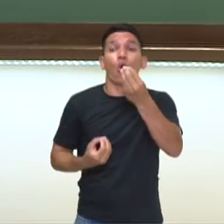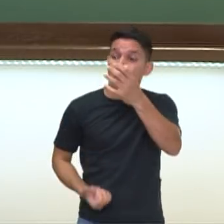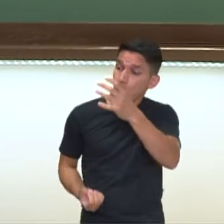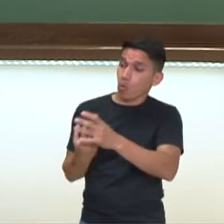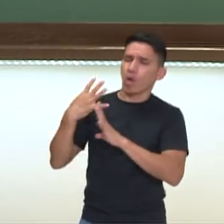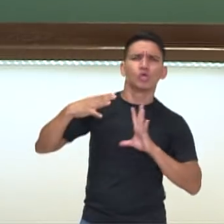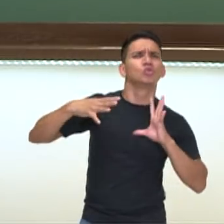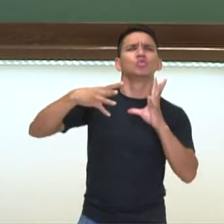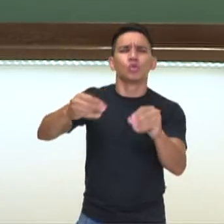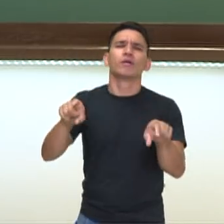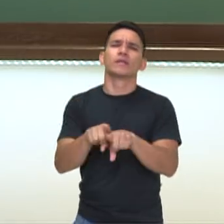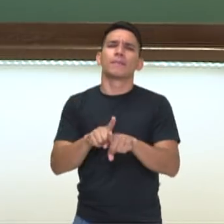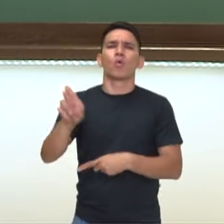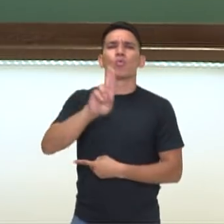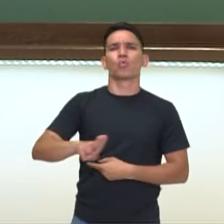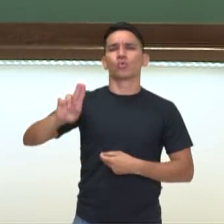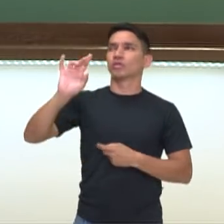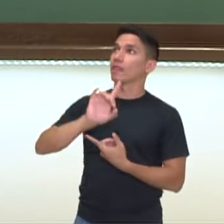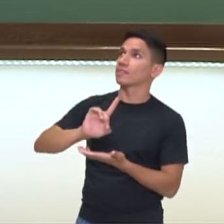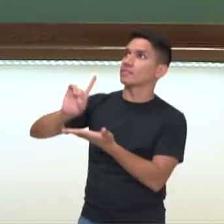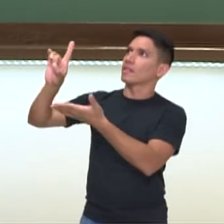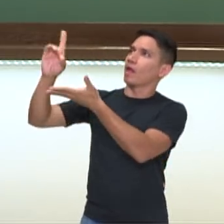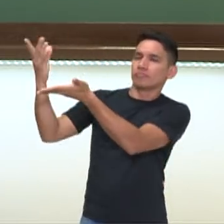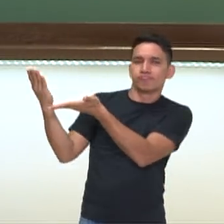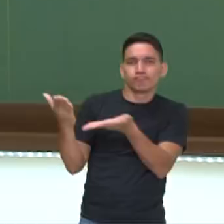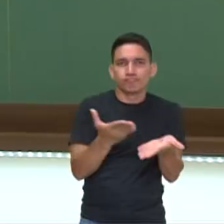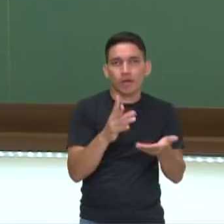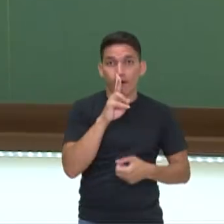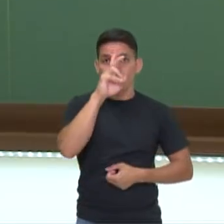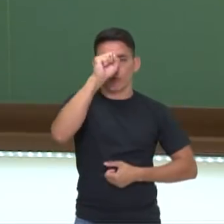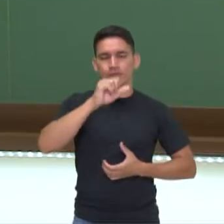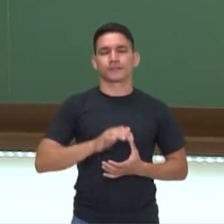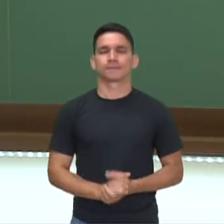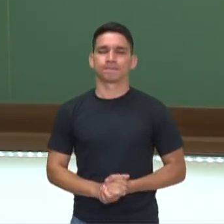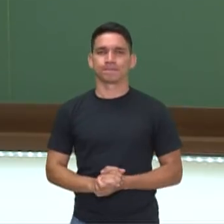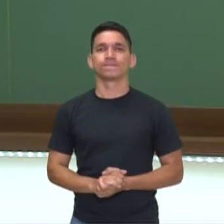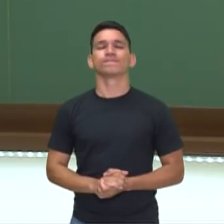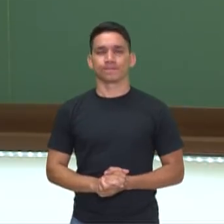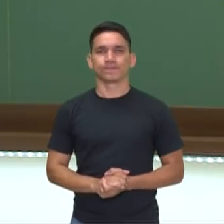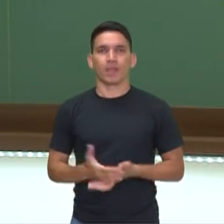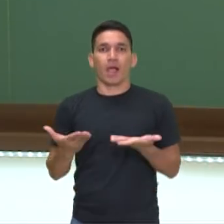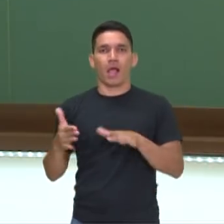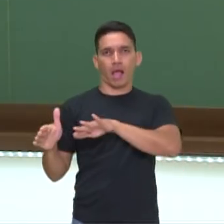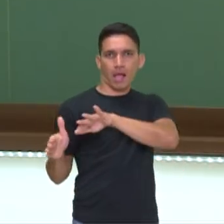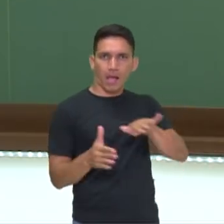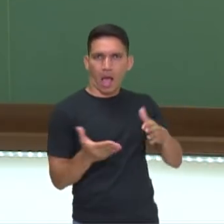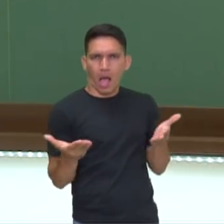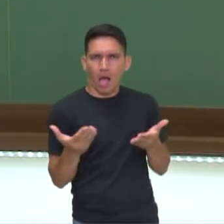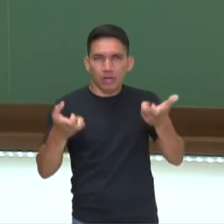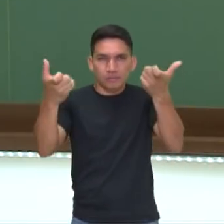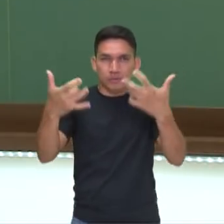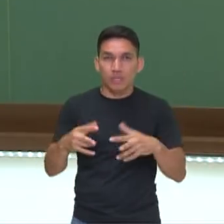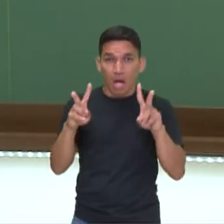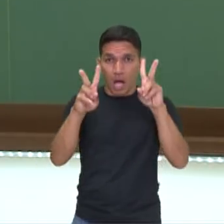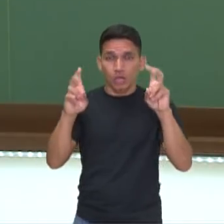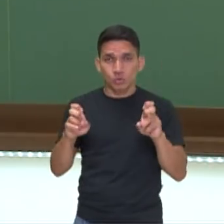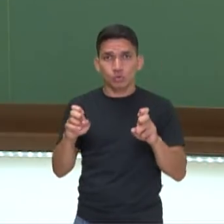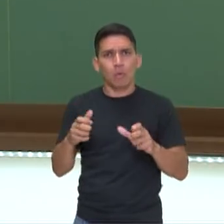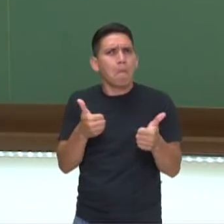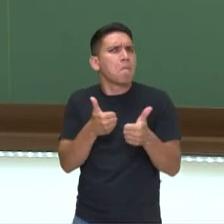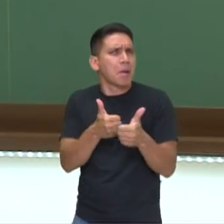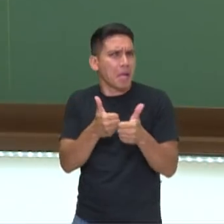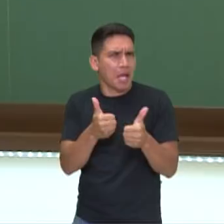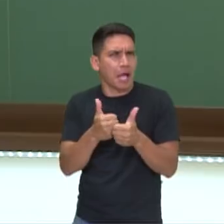por meio de deuses e forças sobrenaturais. Bom, agora vamos falar de uma coisa bem próxima da nossa realidade, da